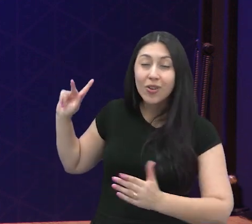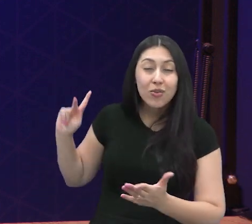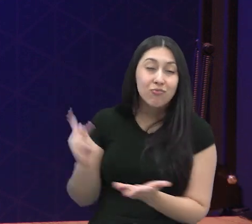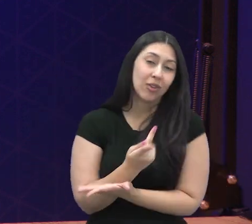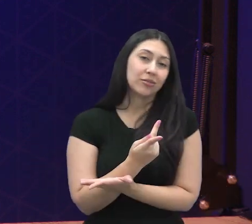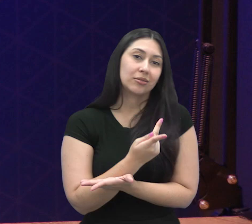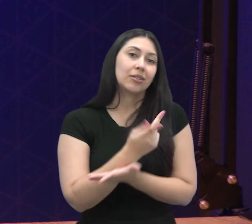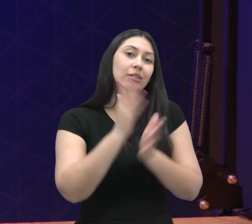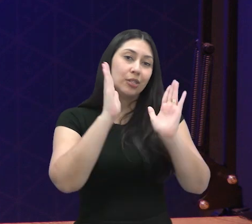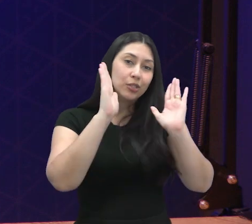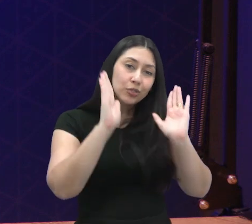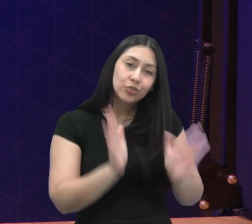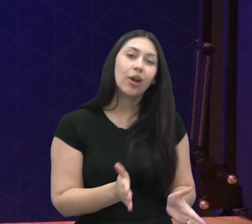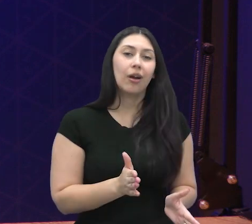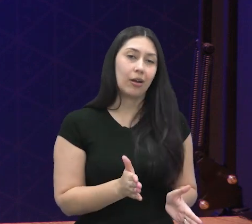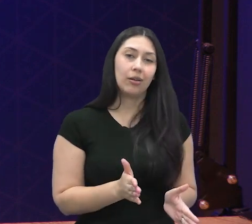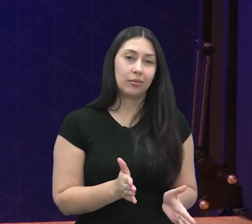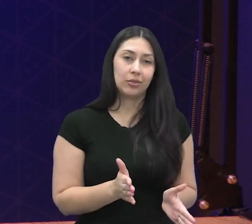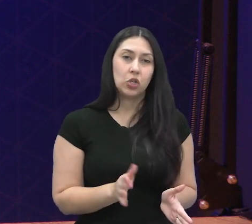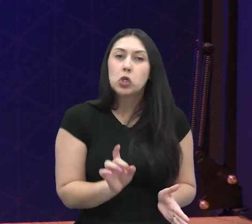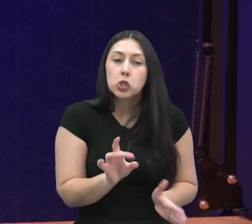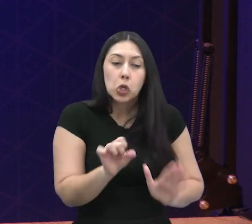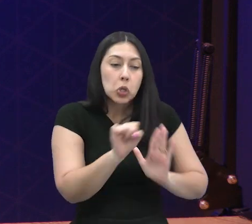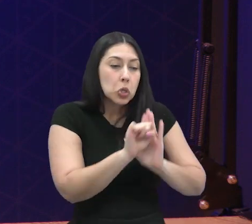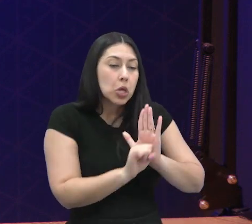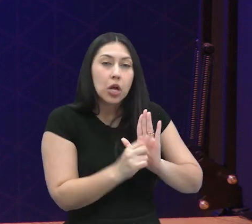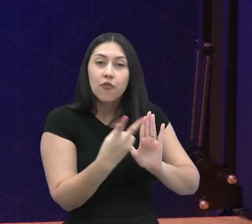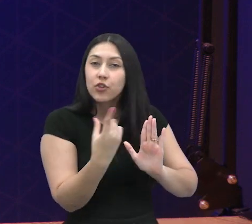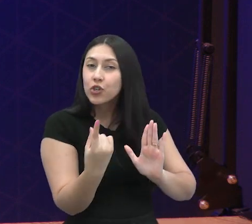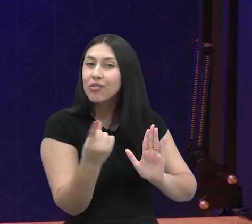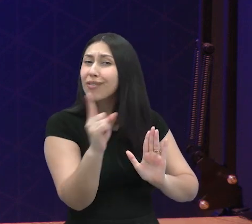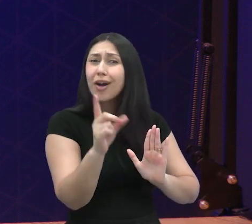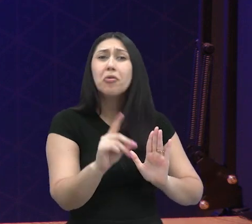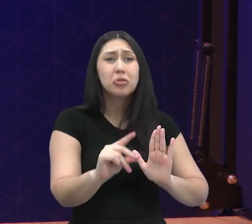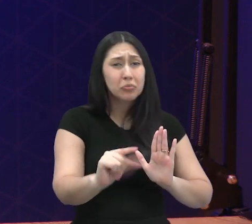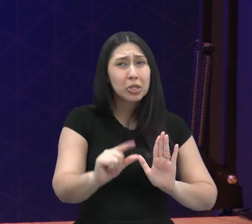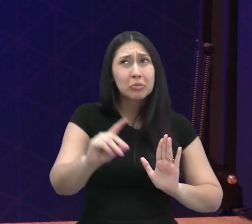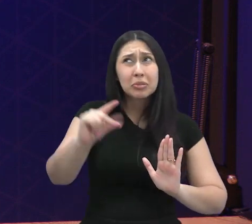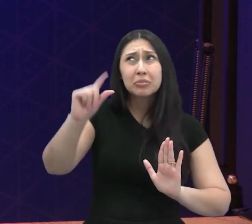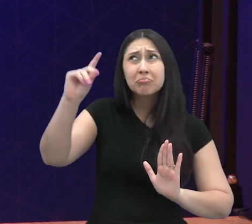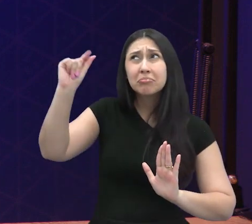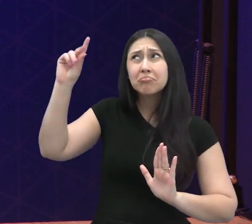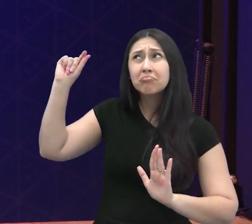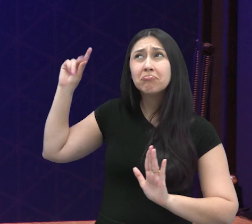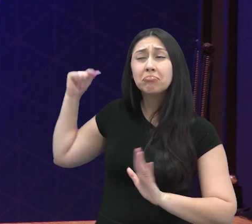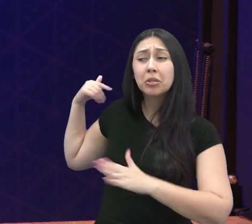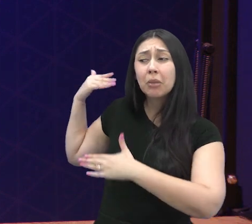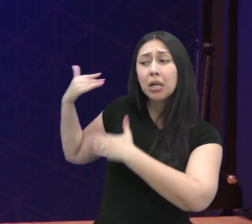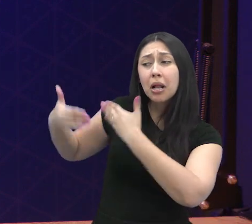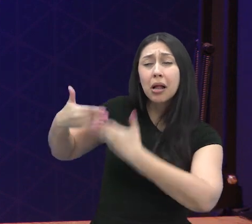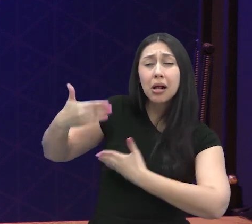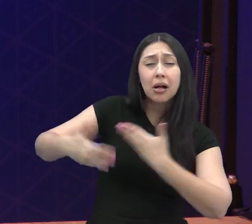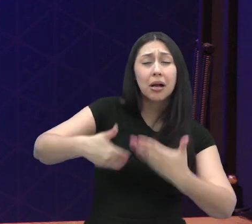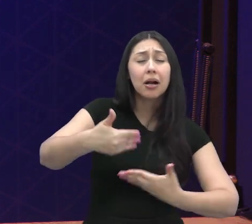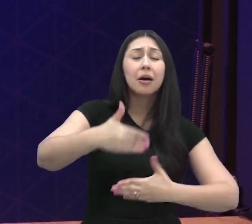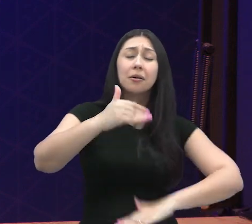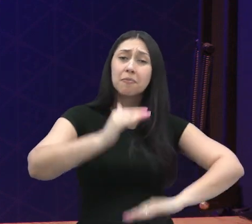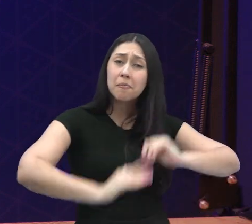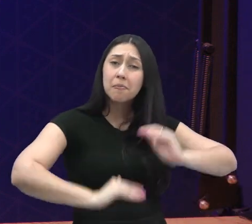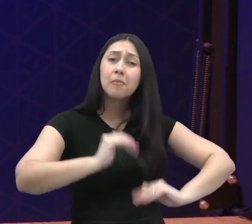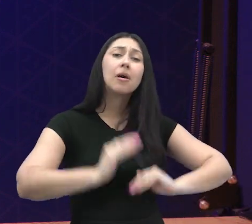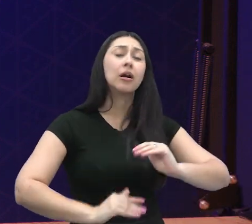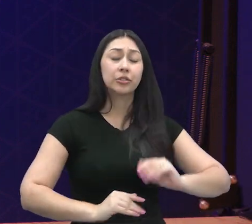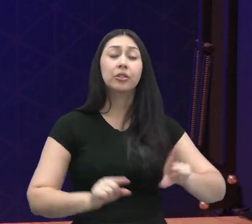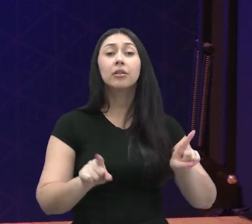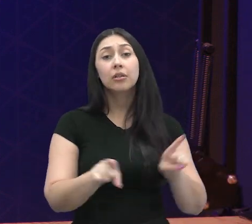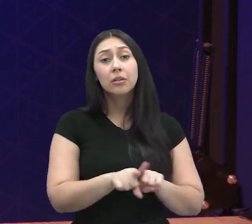agora, do século XX, como na verdade, do século XXI, como na verdade perdura com a gente há muito tempo, muito mais tempo do que a gente imagina. E a